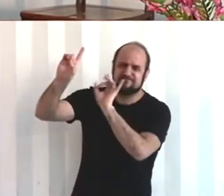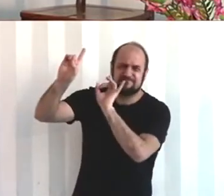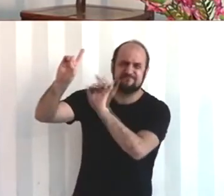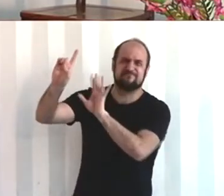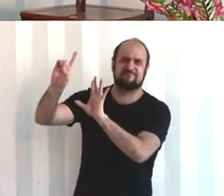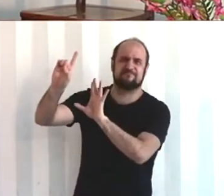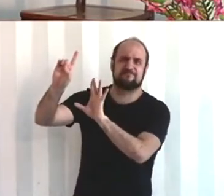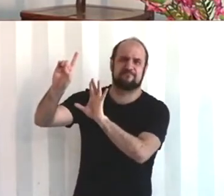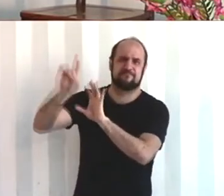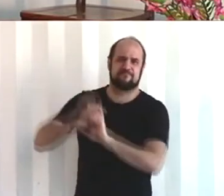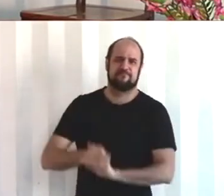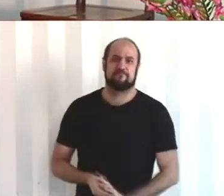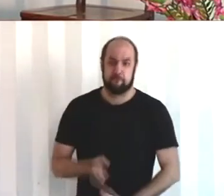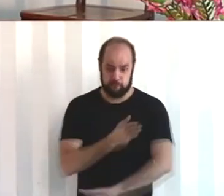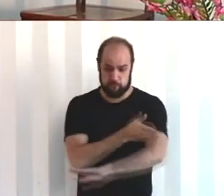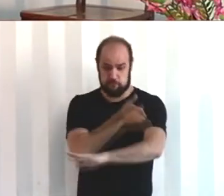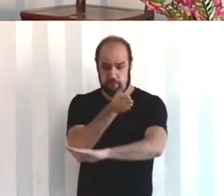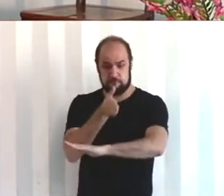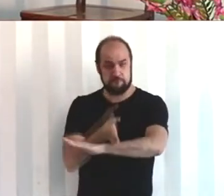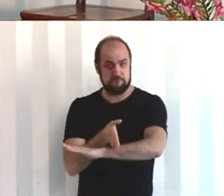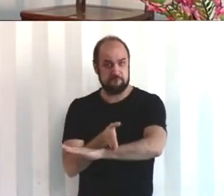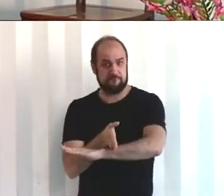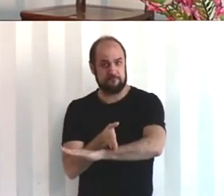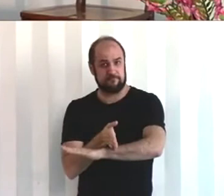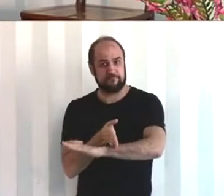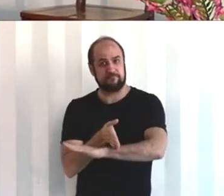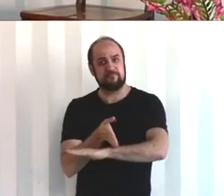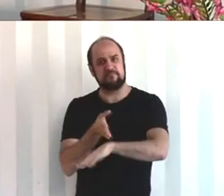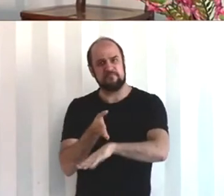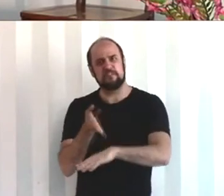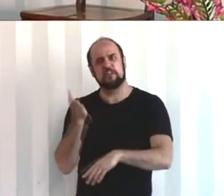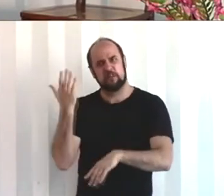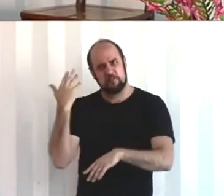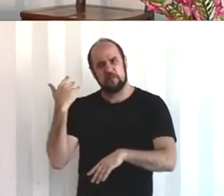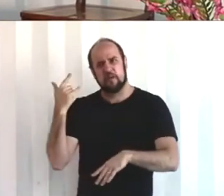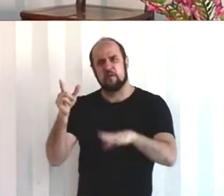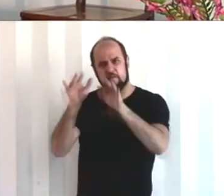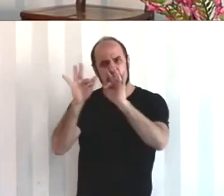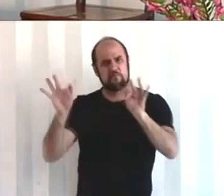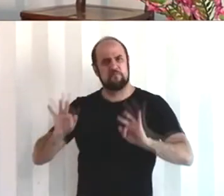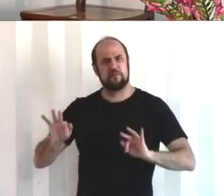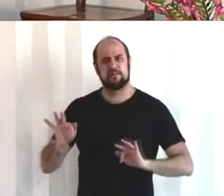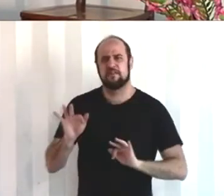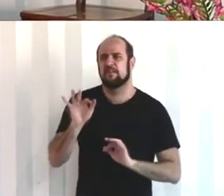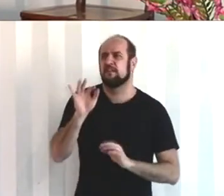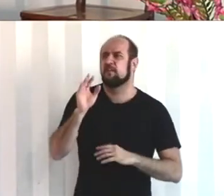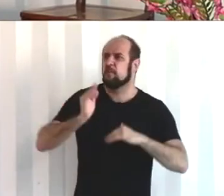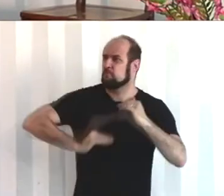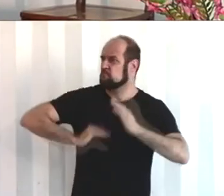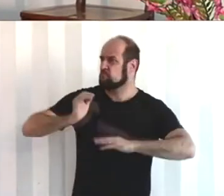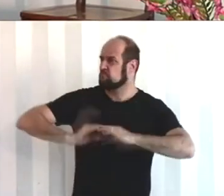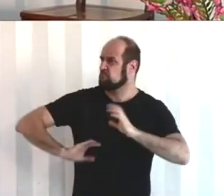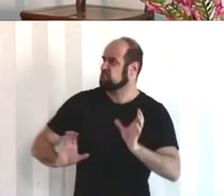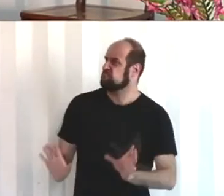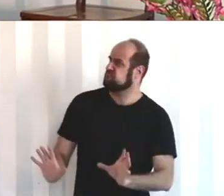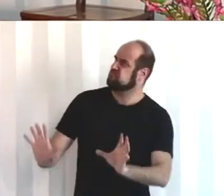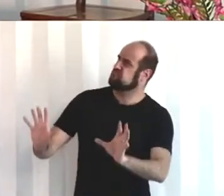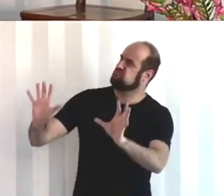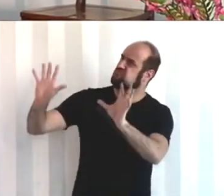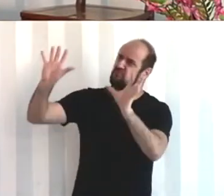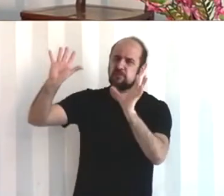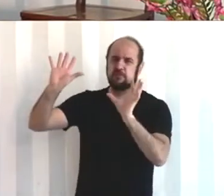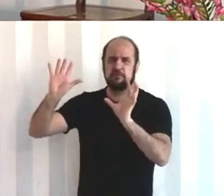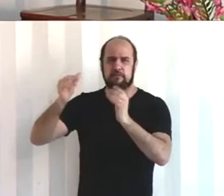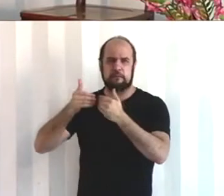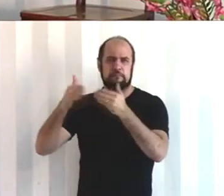Idade Média, quantos templos estão lá ainda? Muitos estão fechados, outros ainda abertos, e espalhados por várias